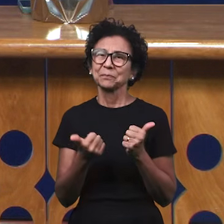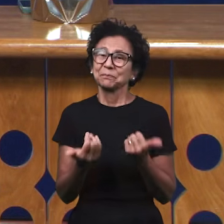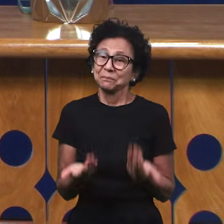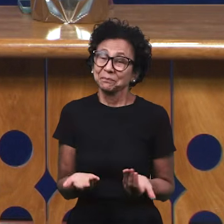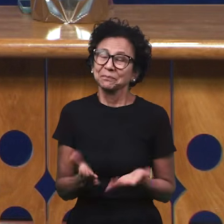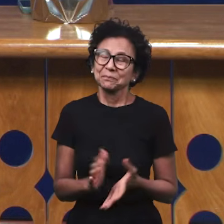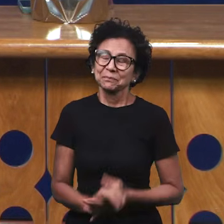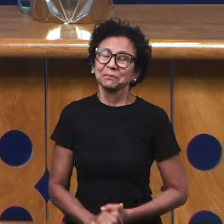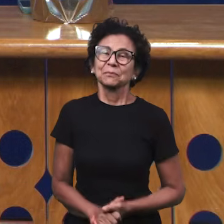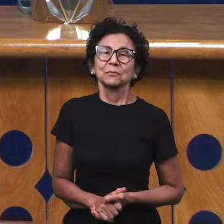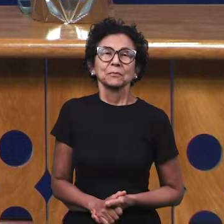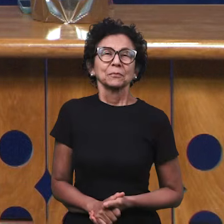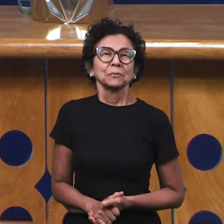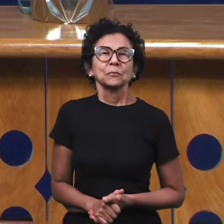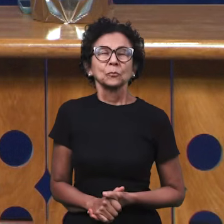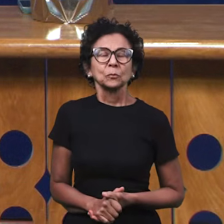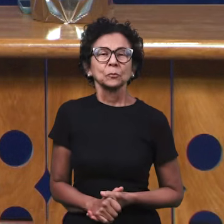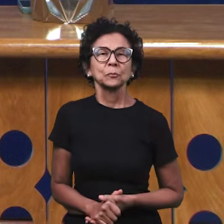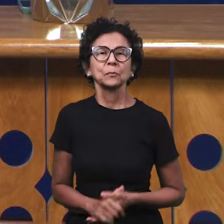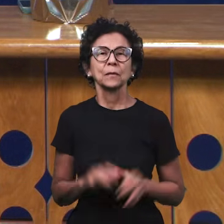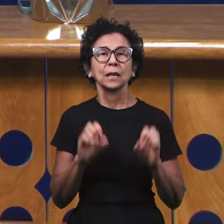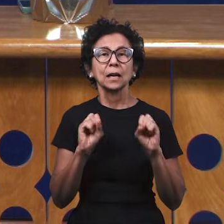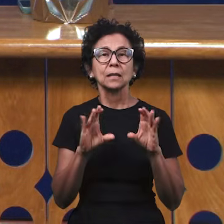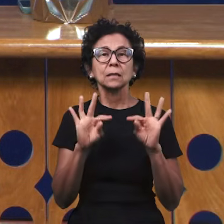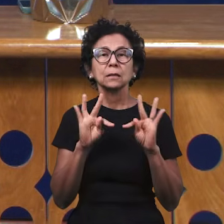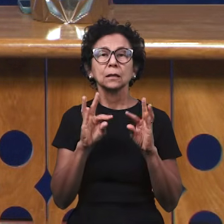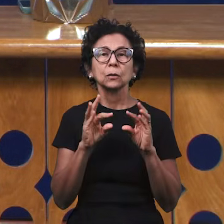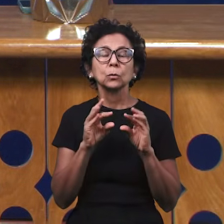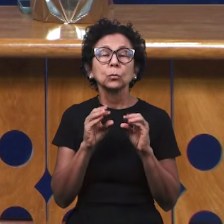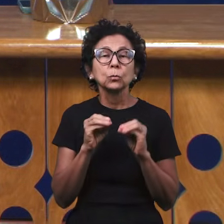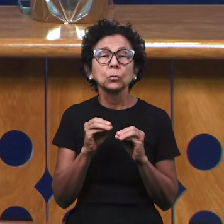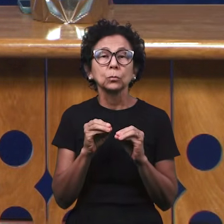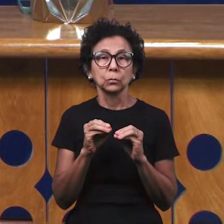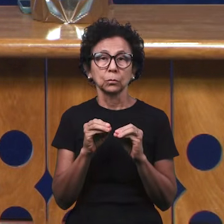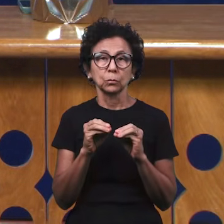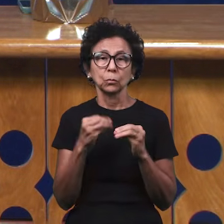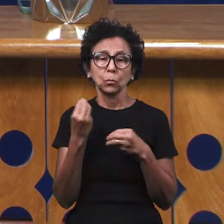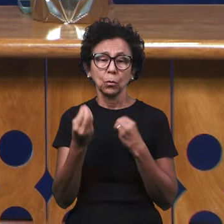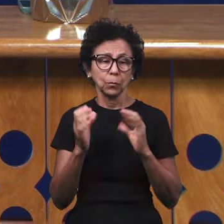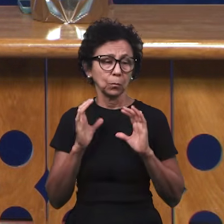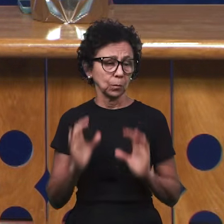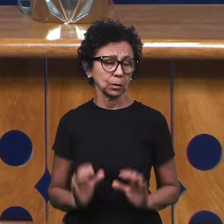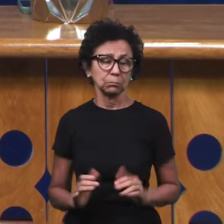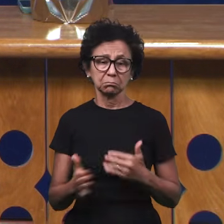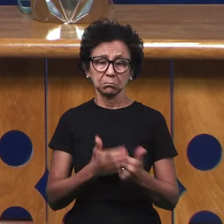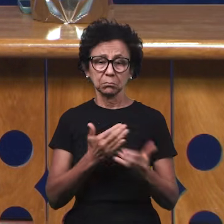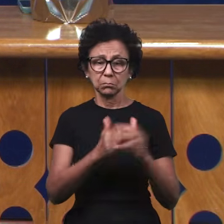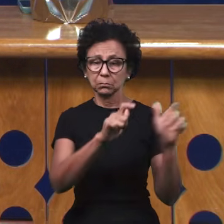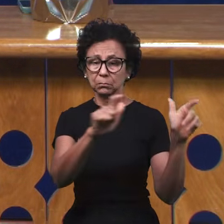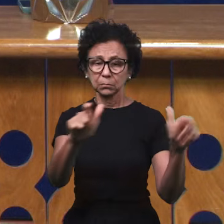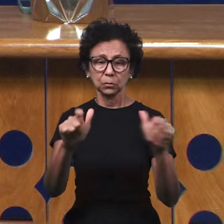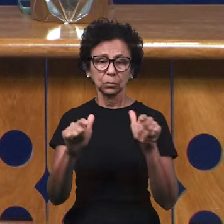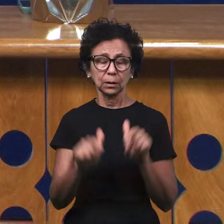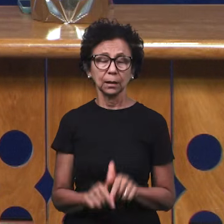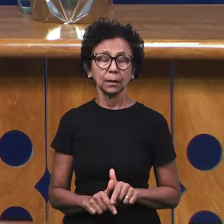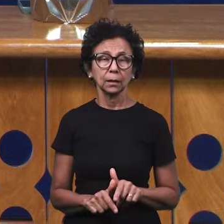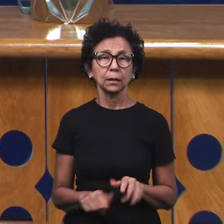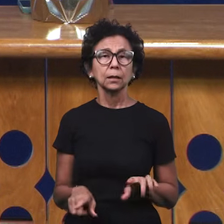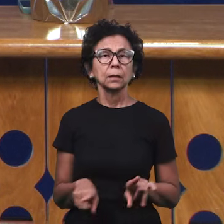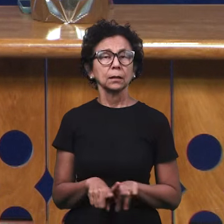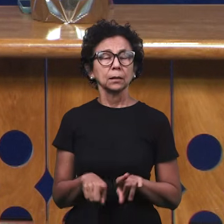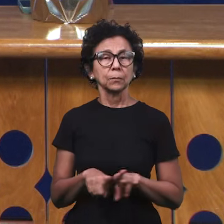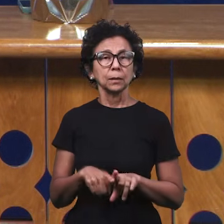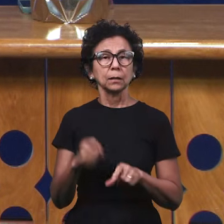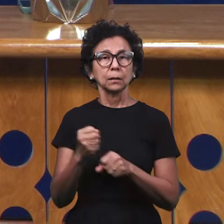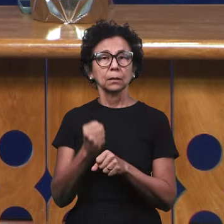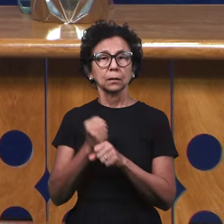nos dá todo o entendimento de como nós nos comportarmos em qualquer lugar. E aquilo que nós aprendemos nessa